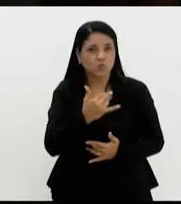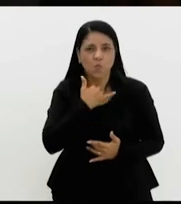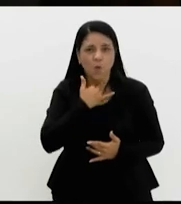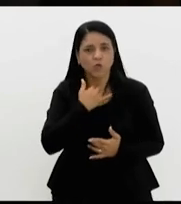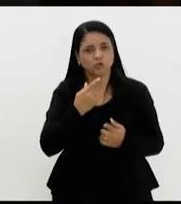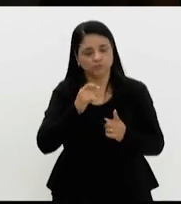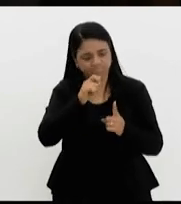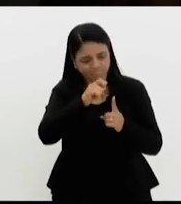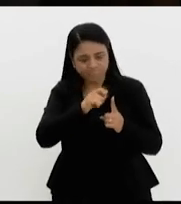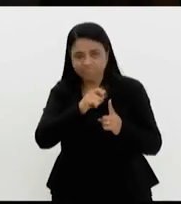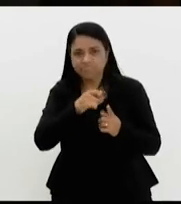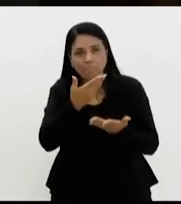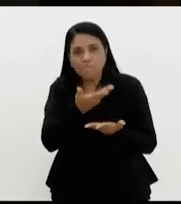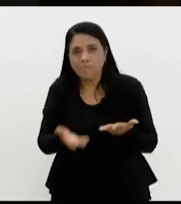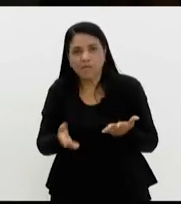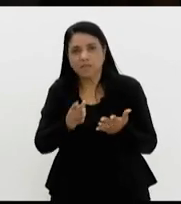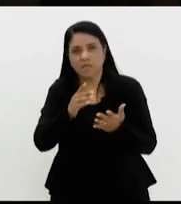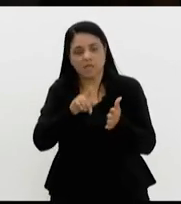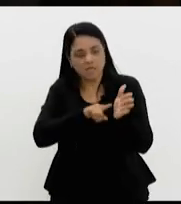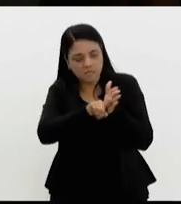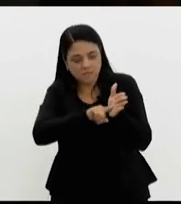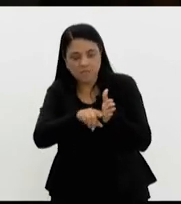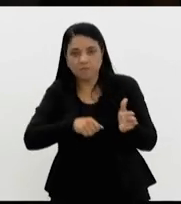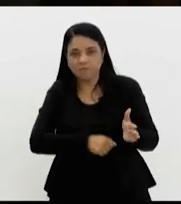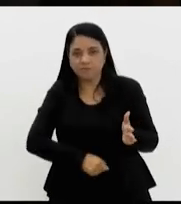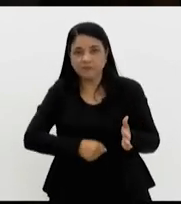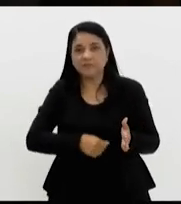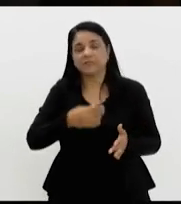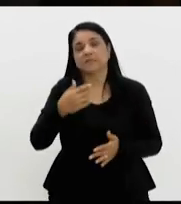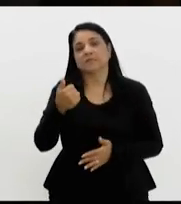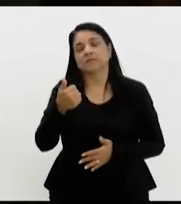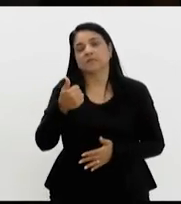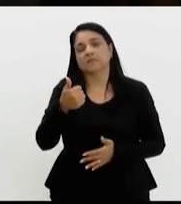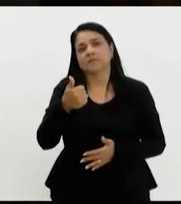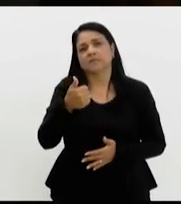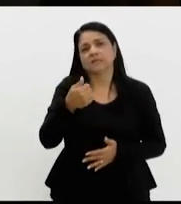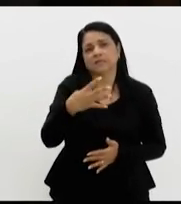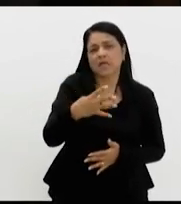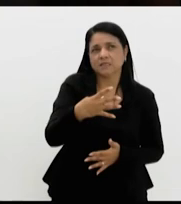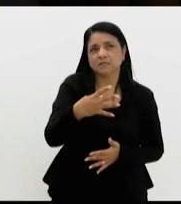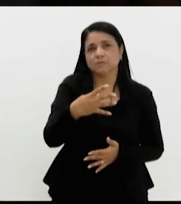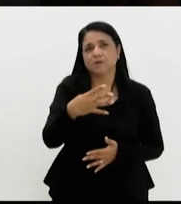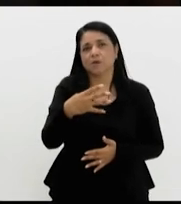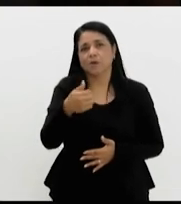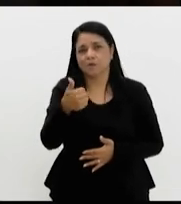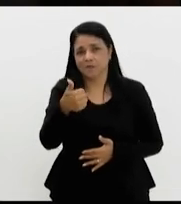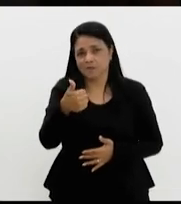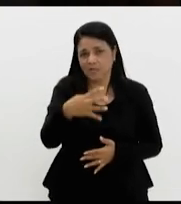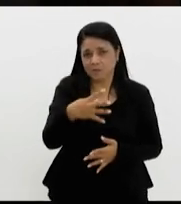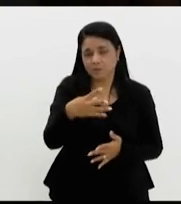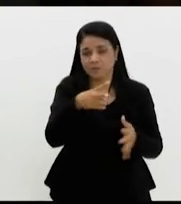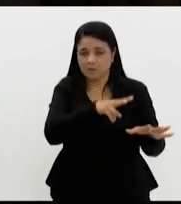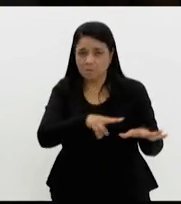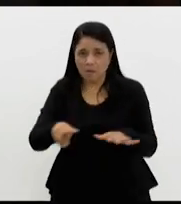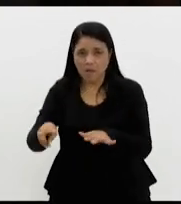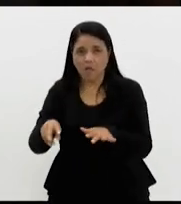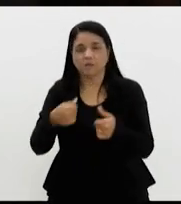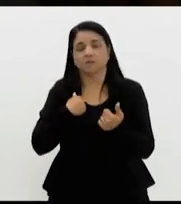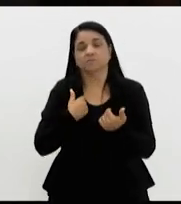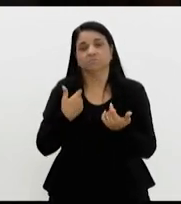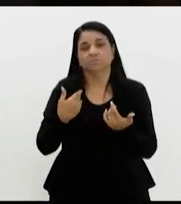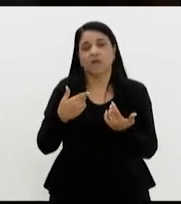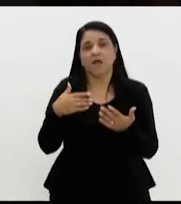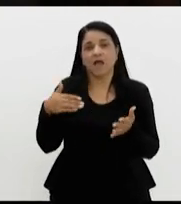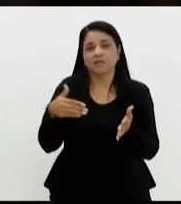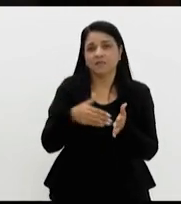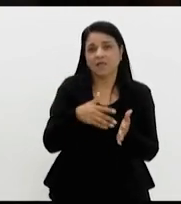na 11ª semana até a 14ª semana, e na 20ª semana até a 24ª semana. Então, o exame de